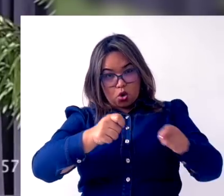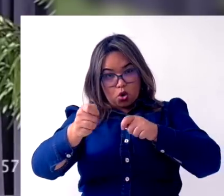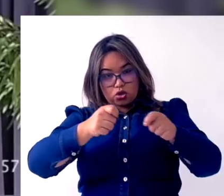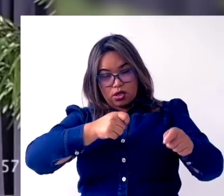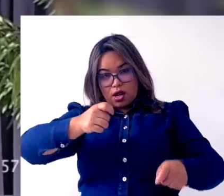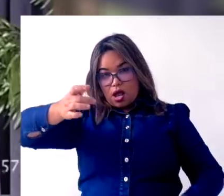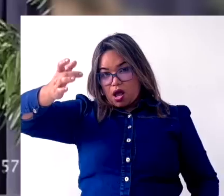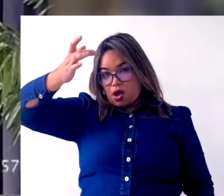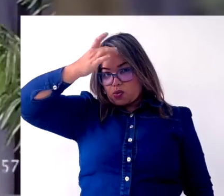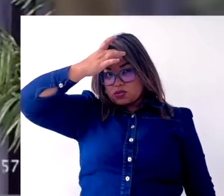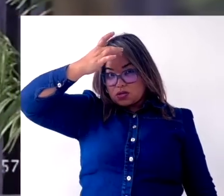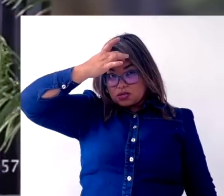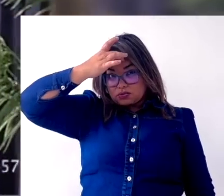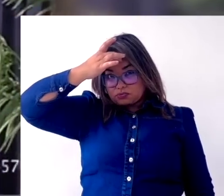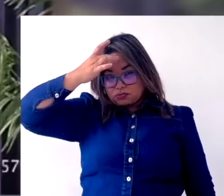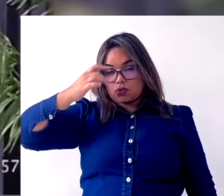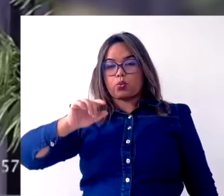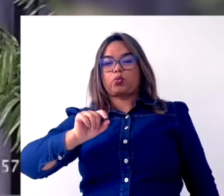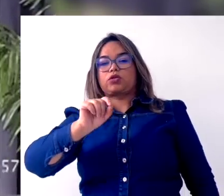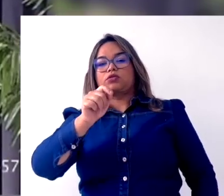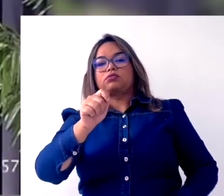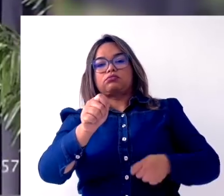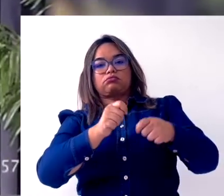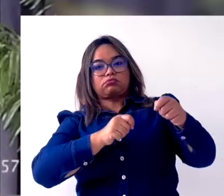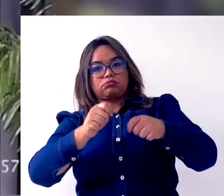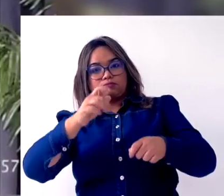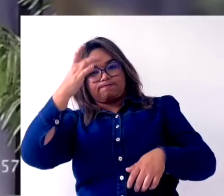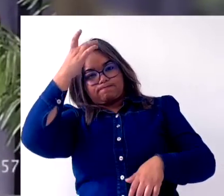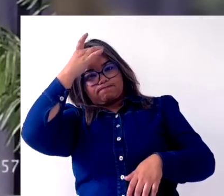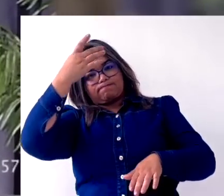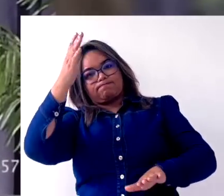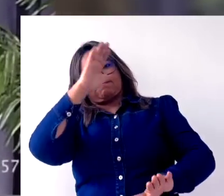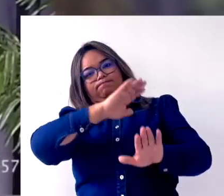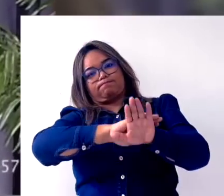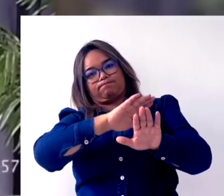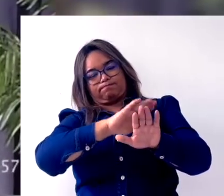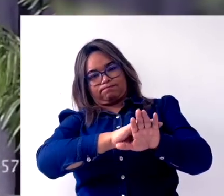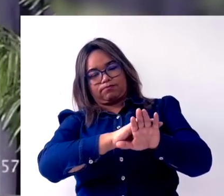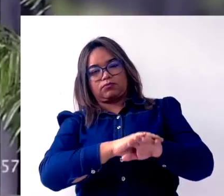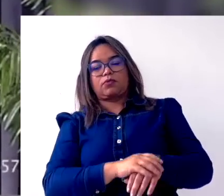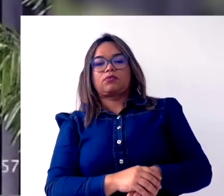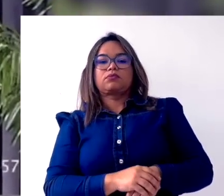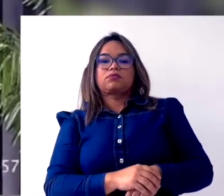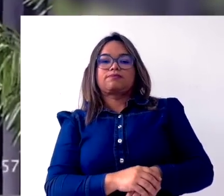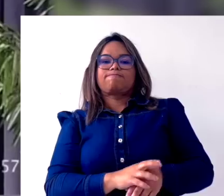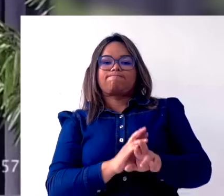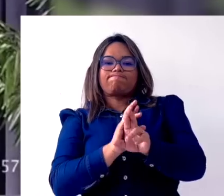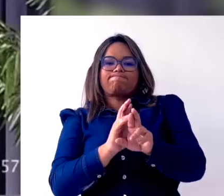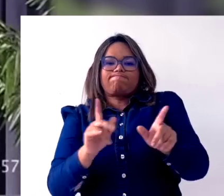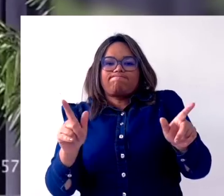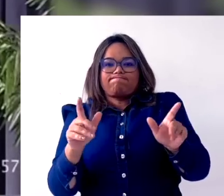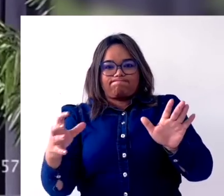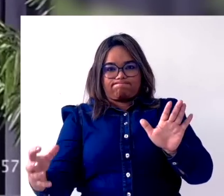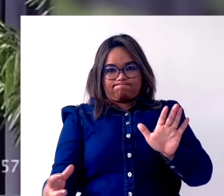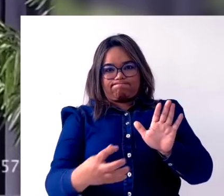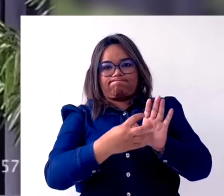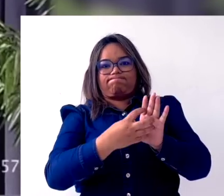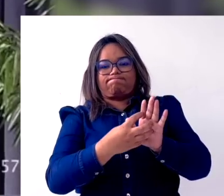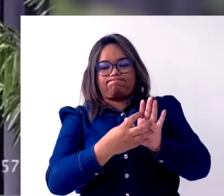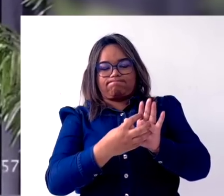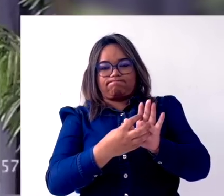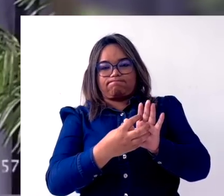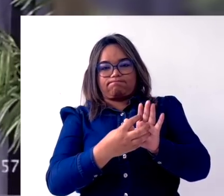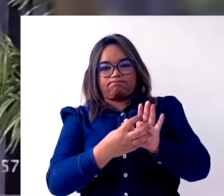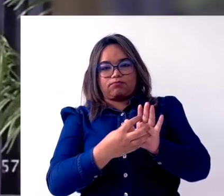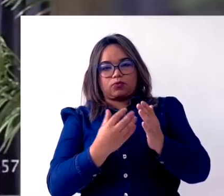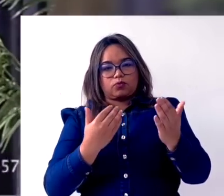Sim ou não? O que controla a consciência é uma marca, um aspecto distintivo, se você prefere, da